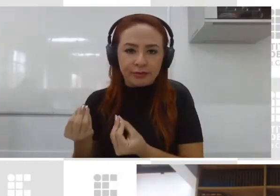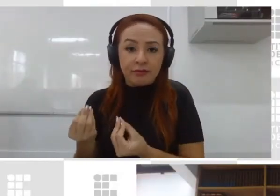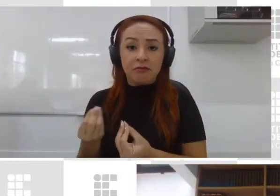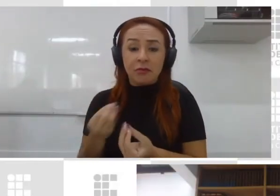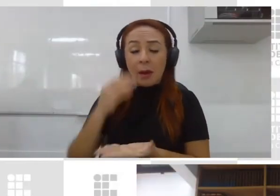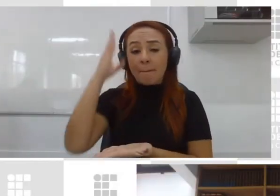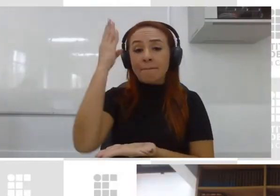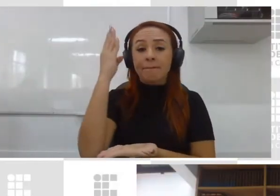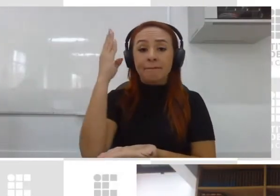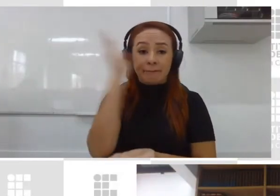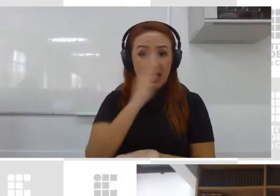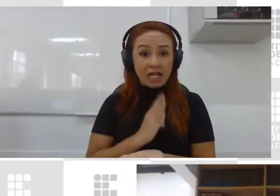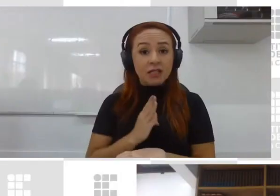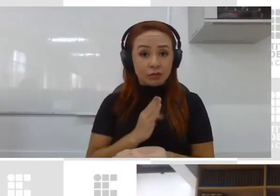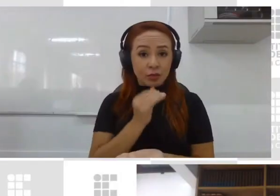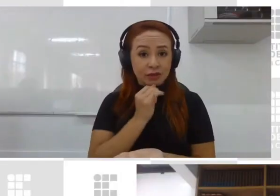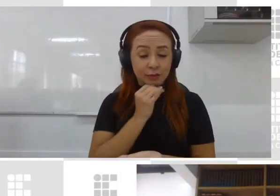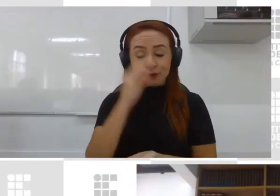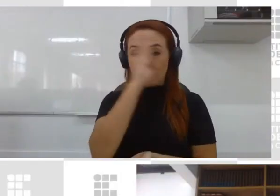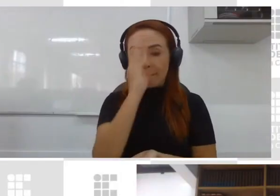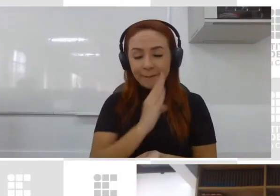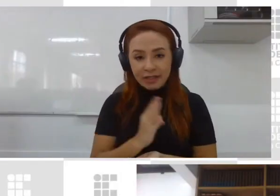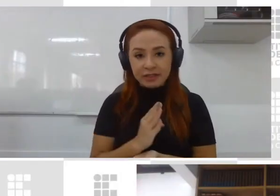Brasil provém dos proventos